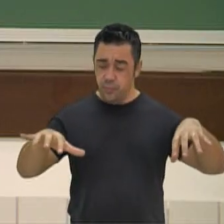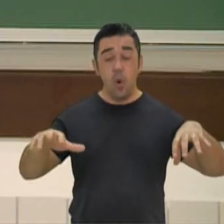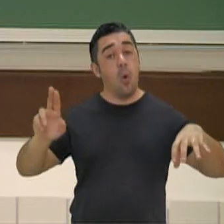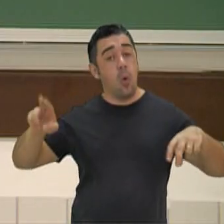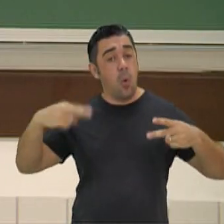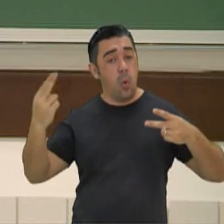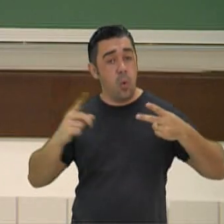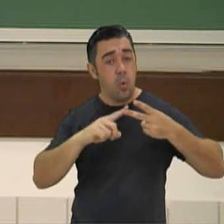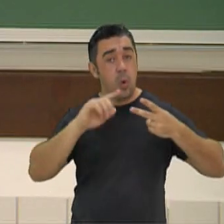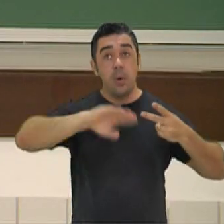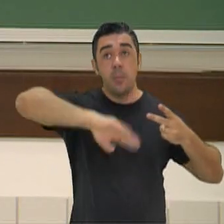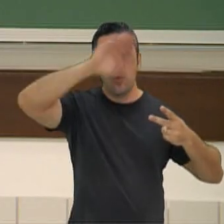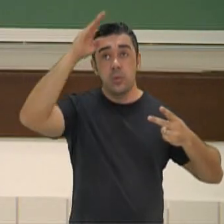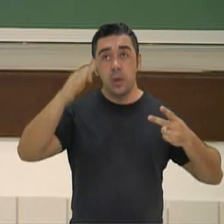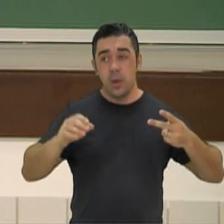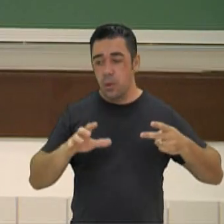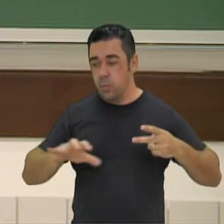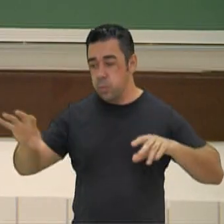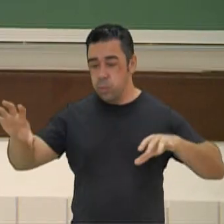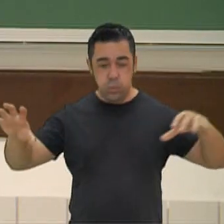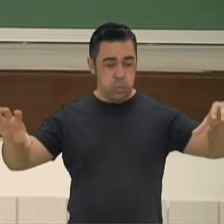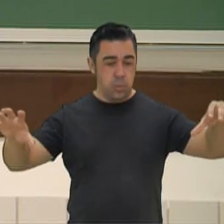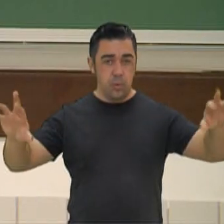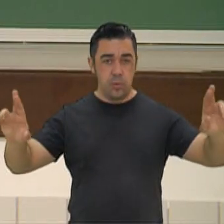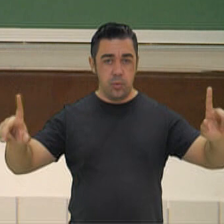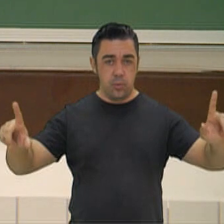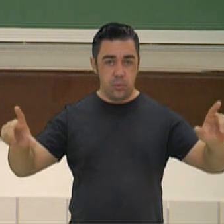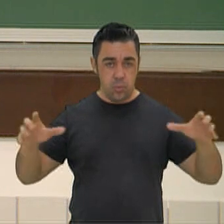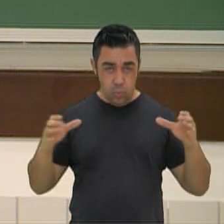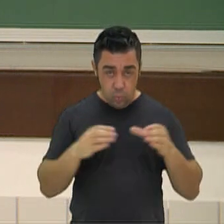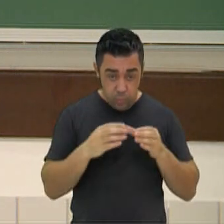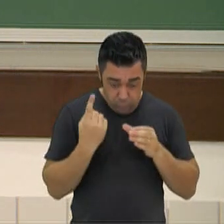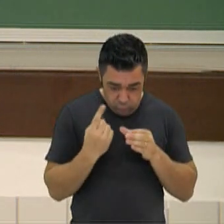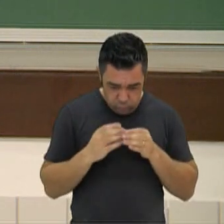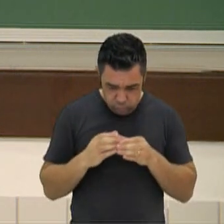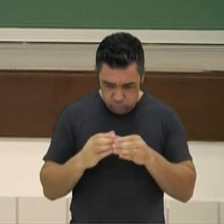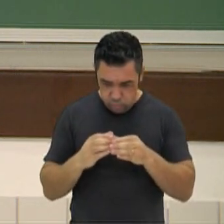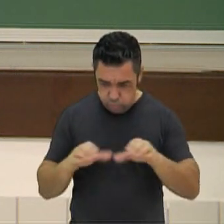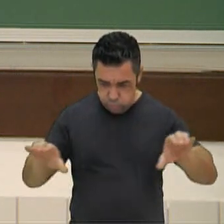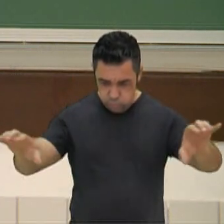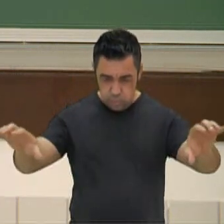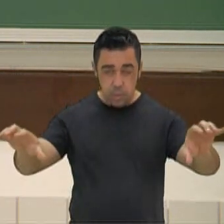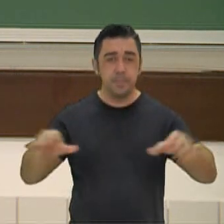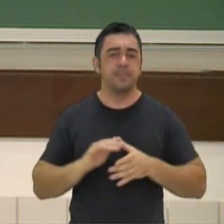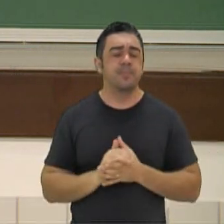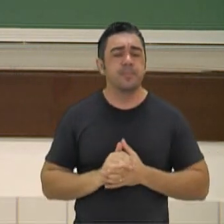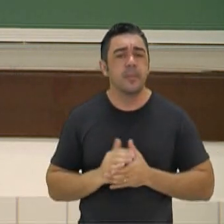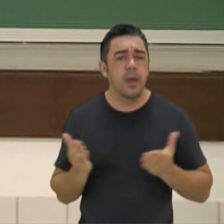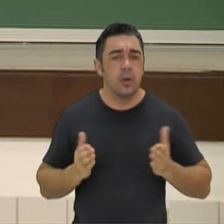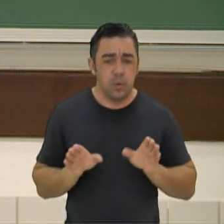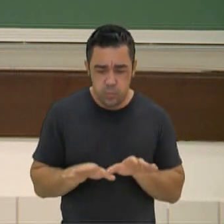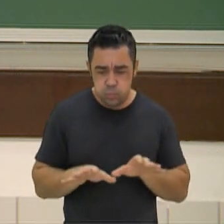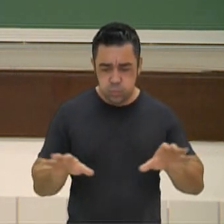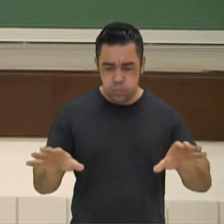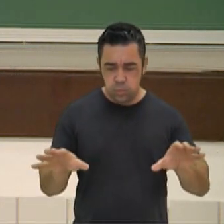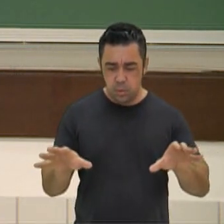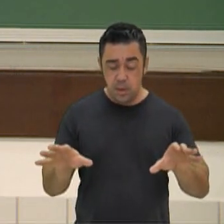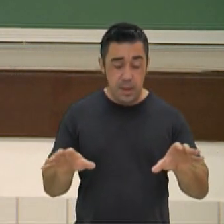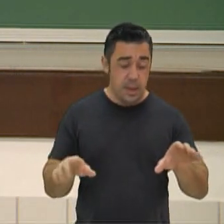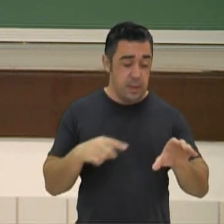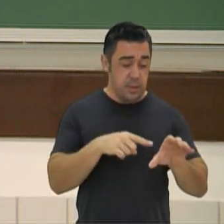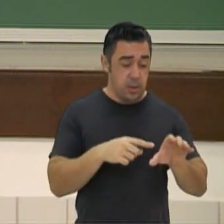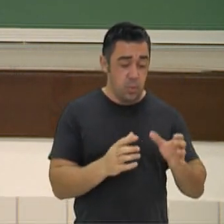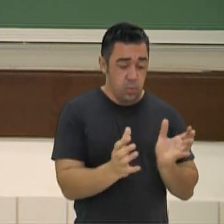Então, são barreiras evolutivas que separam em dois grupos. E a anagênese ela vai continuar atuando para a formação da espécie A e